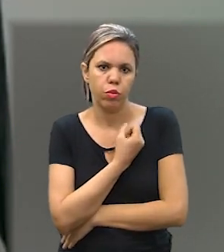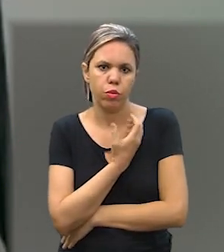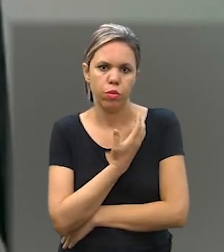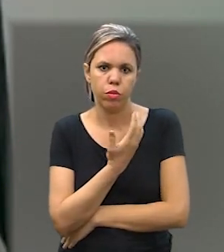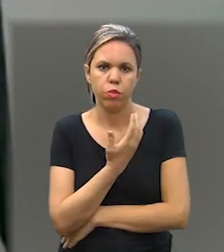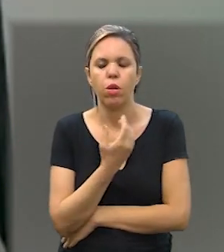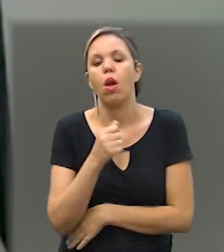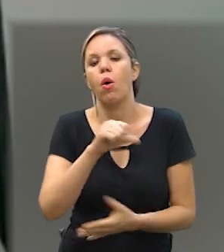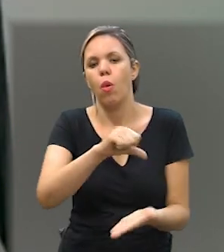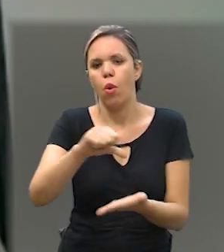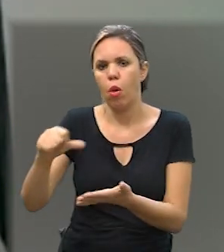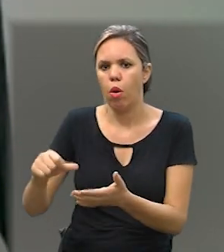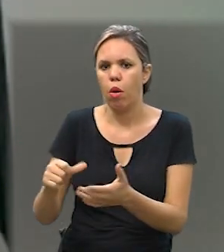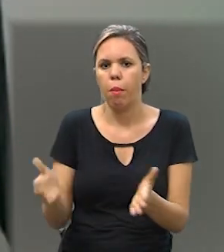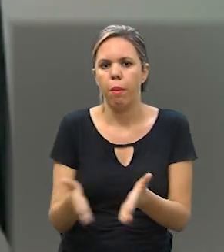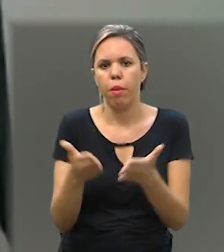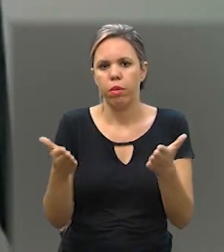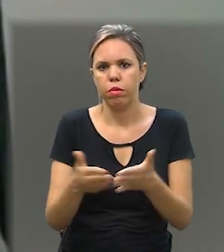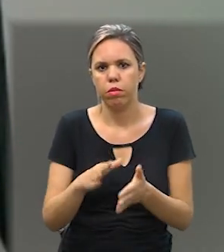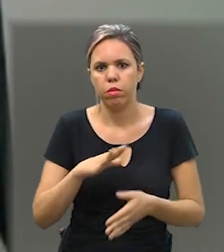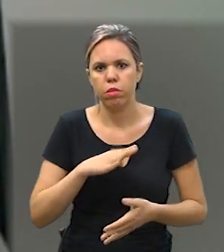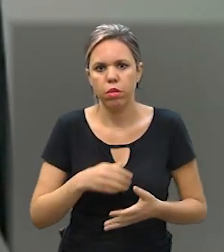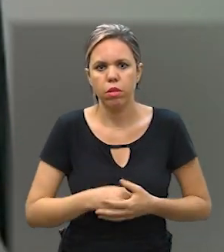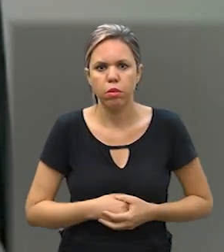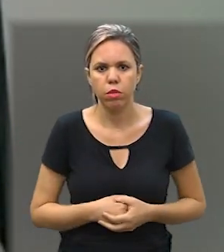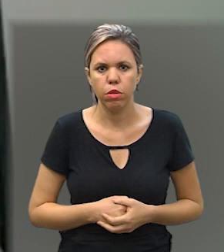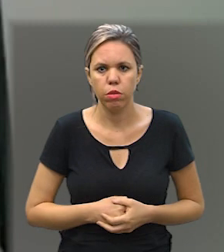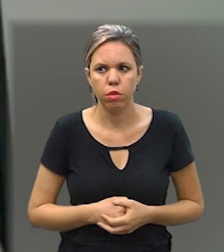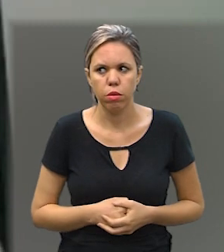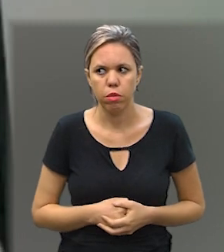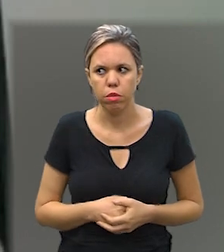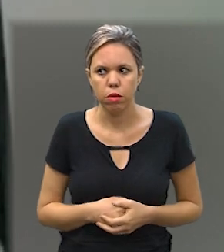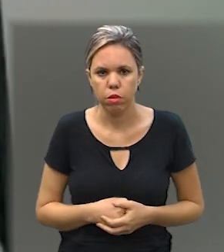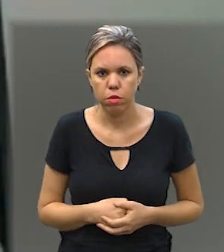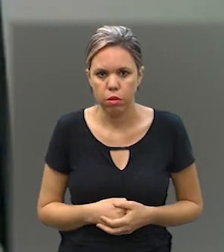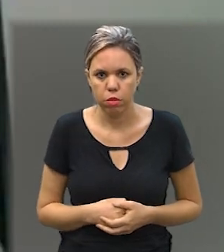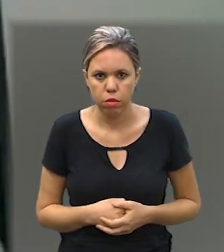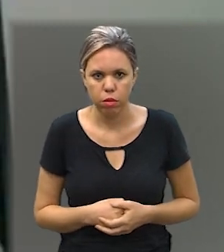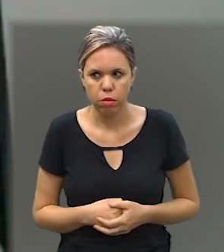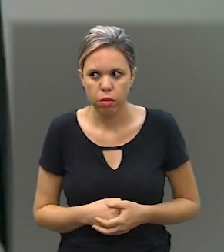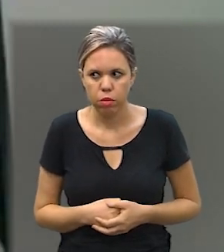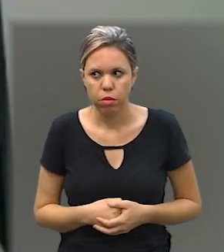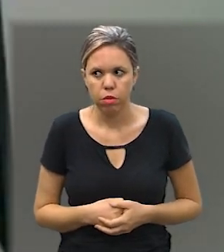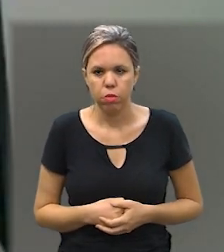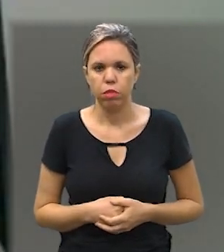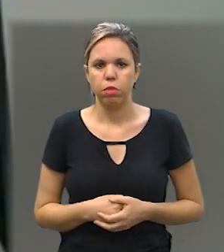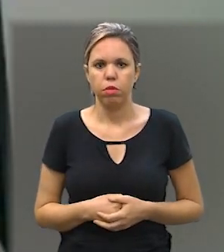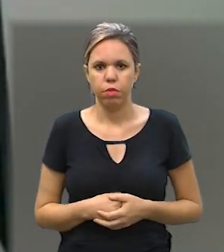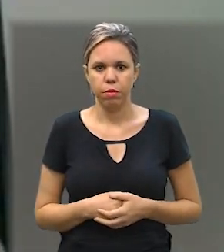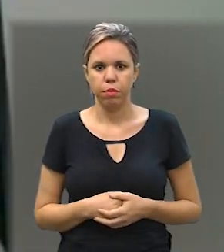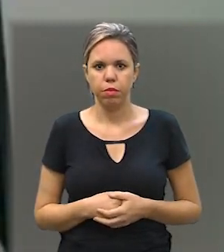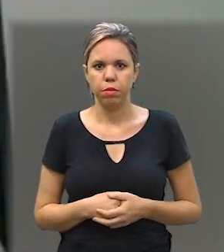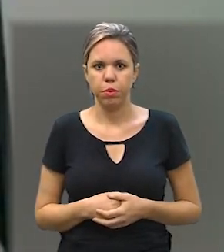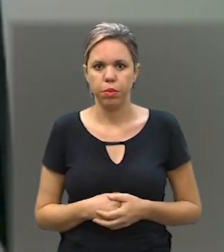falando numa das regiões mais vulneráveis da nossa cidade. Então,